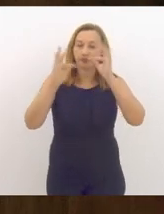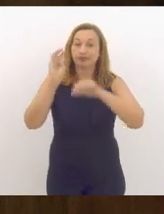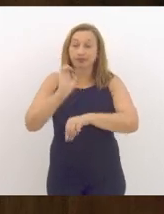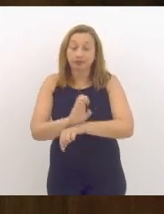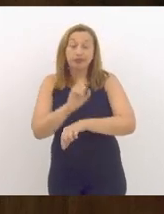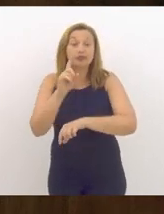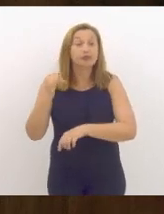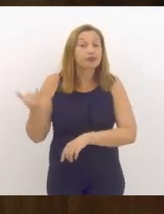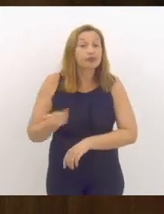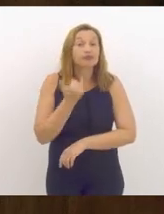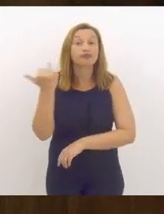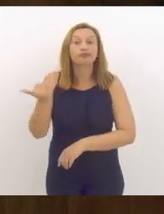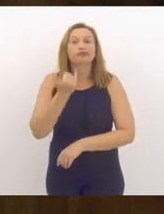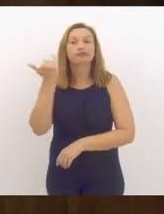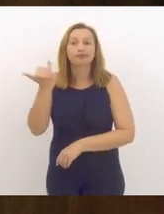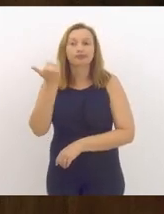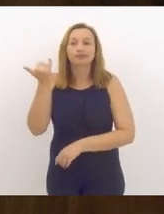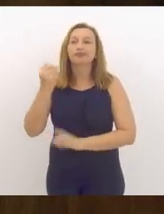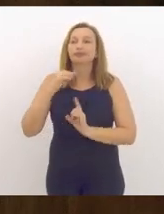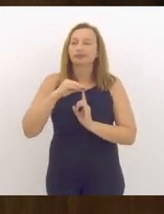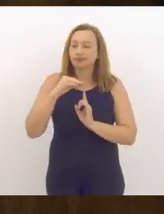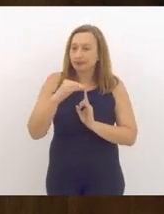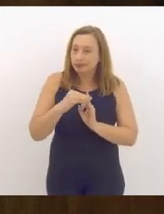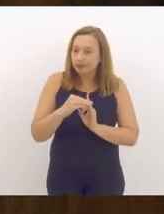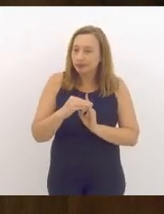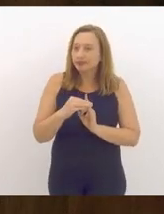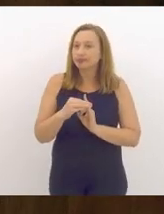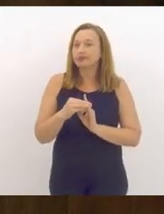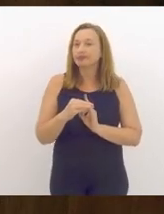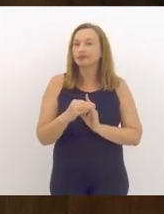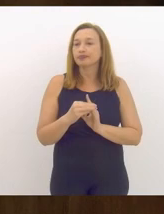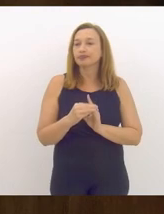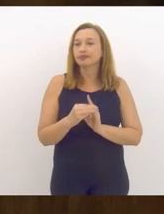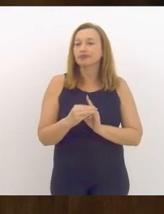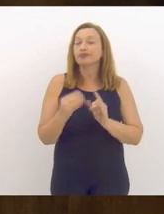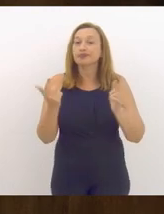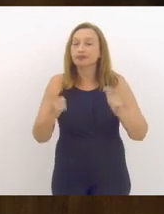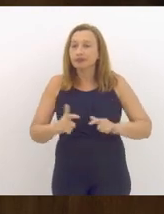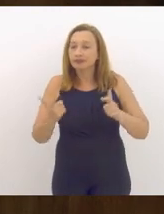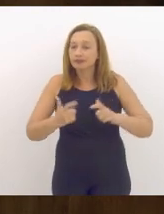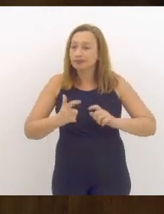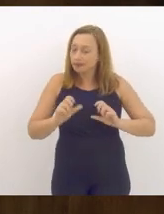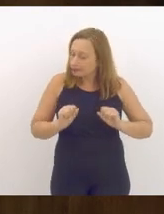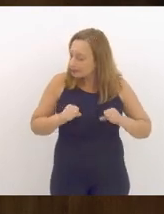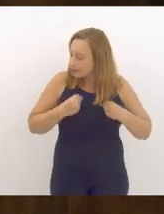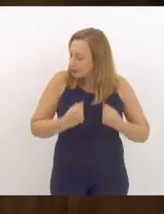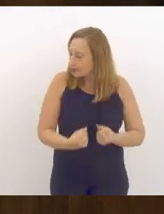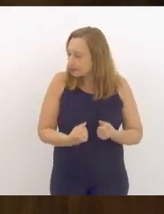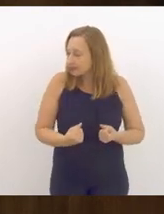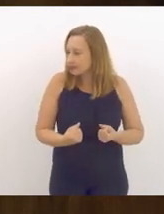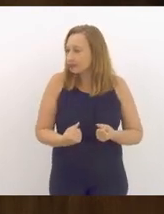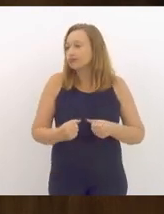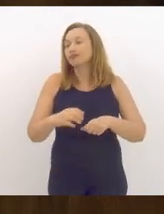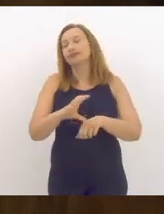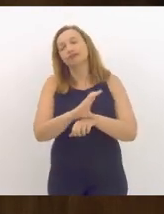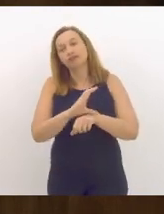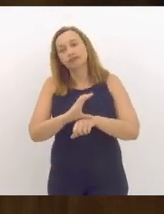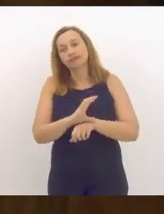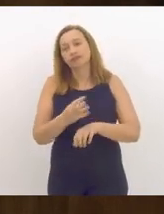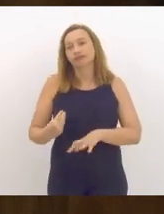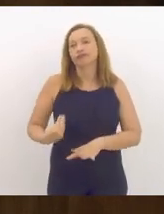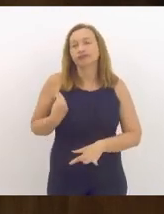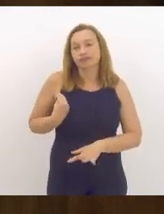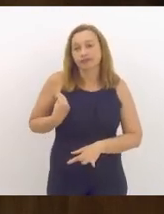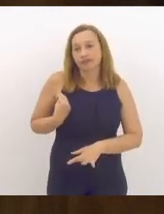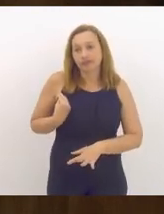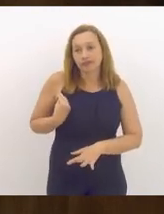a importância da Fiocruz como um espaço de defesa incondicional da vida e as